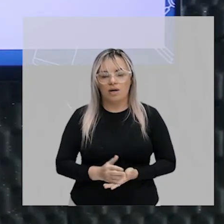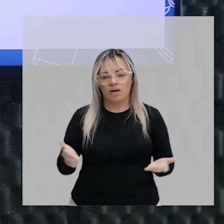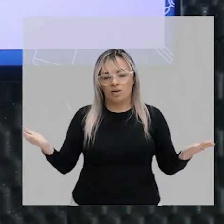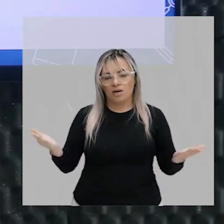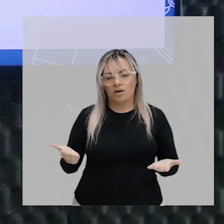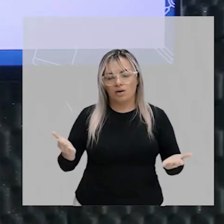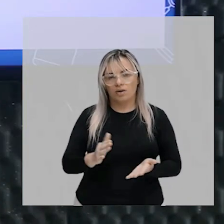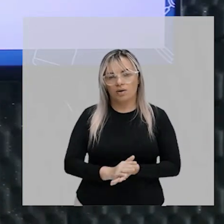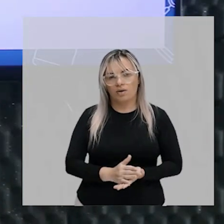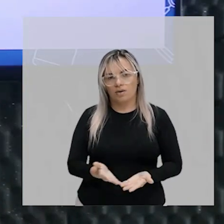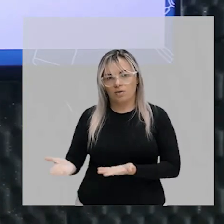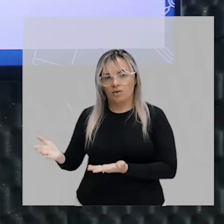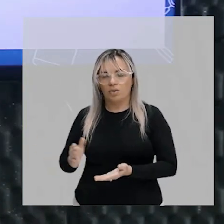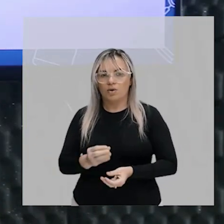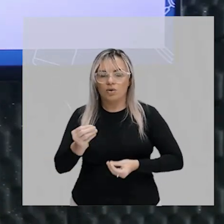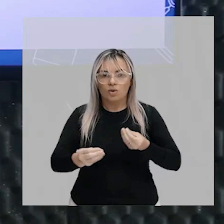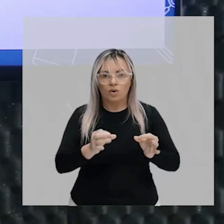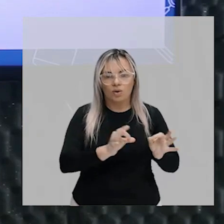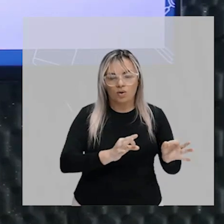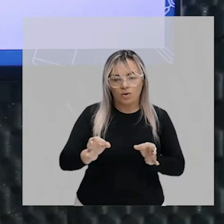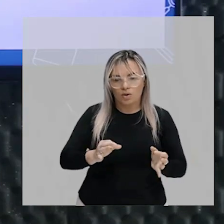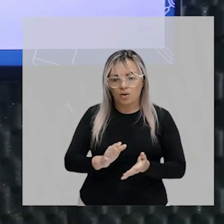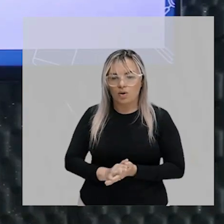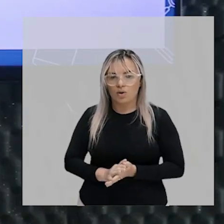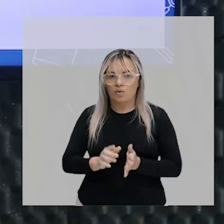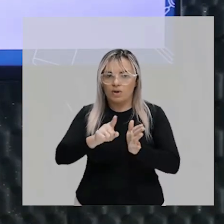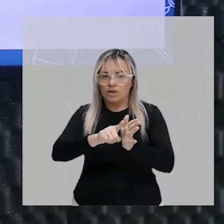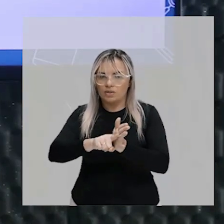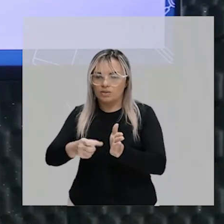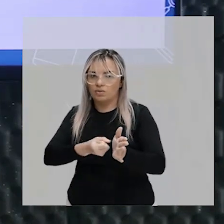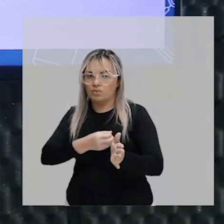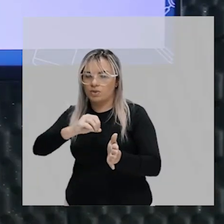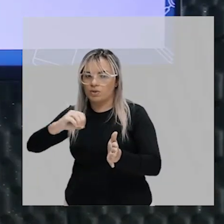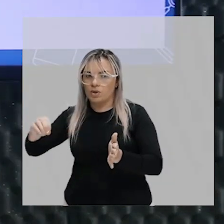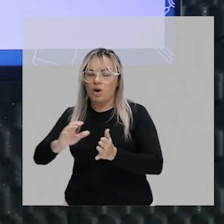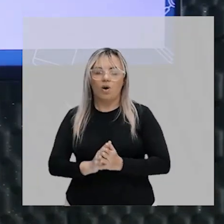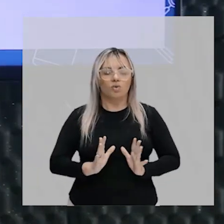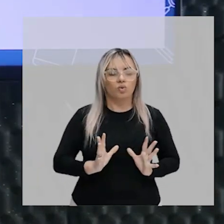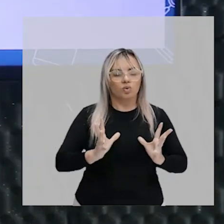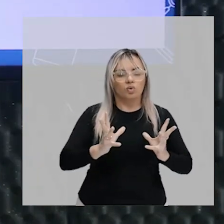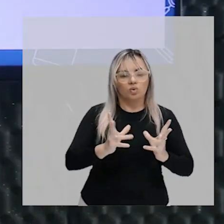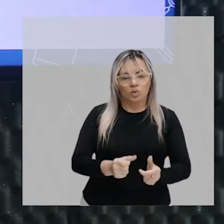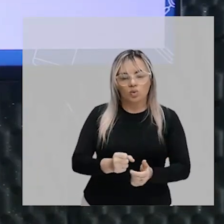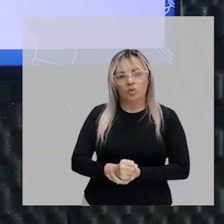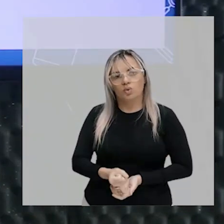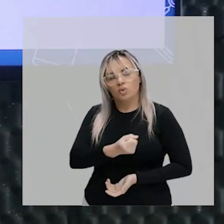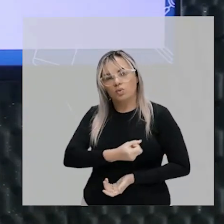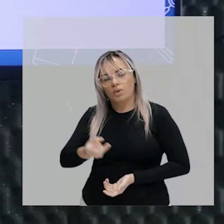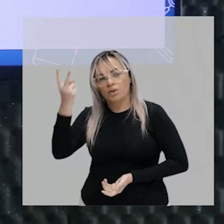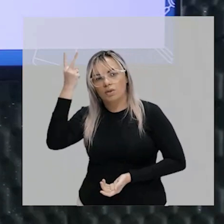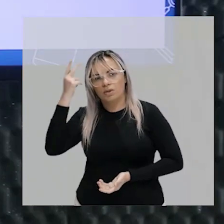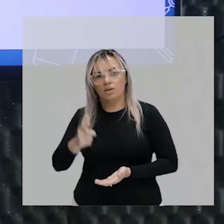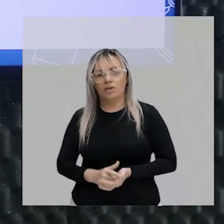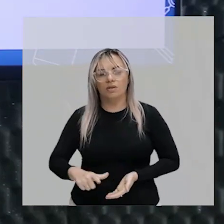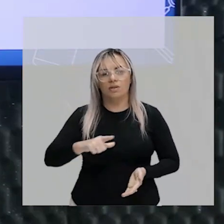essa afirmação tivesse assim com exceção do zero todo número natural tem antecessor aí estaria correta